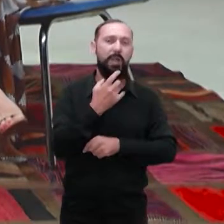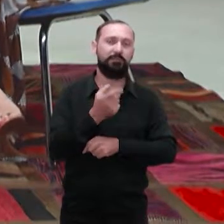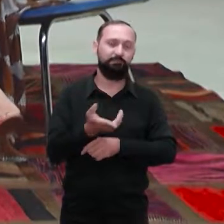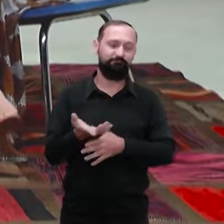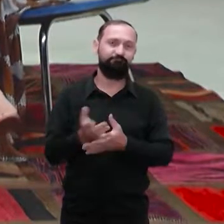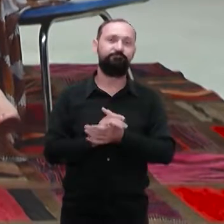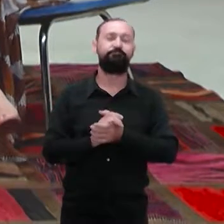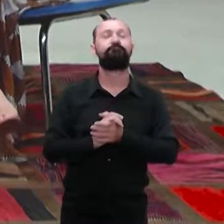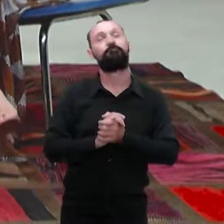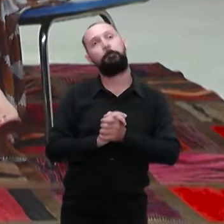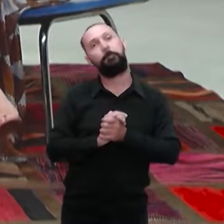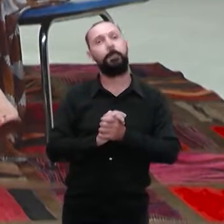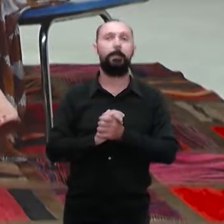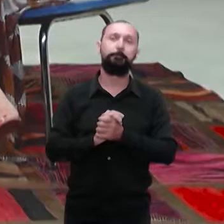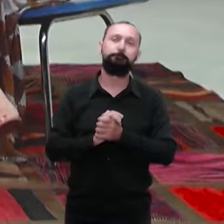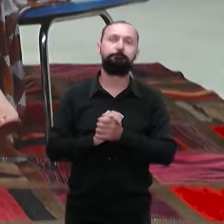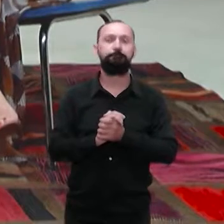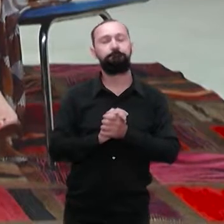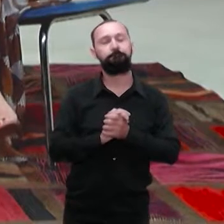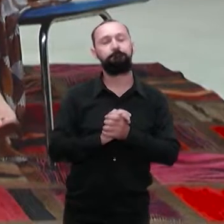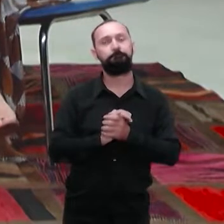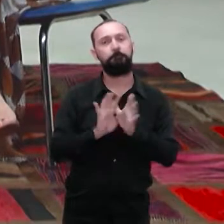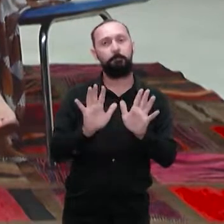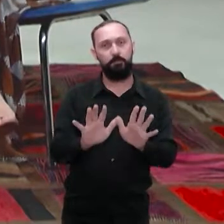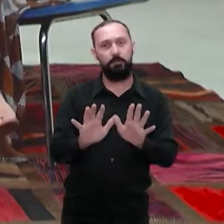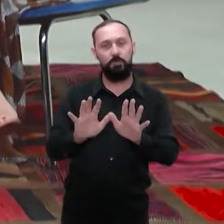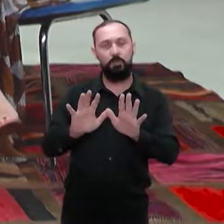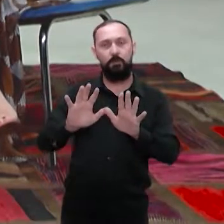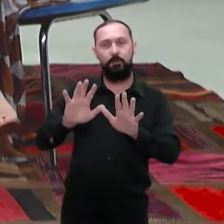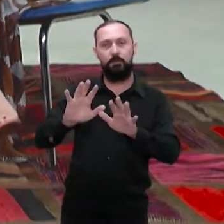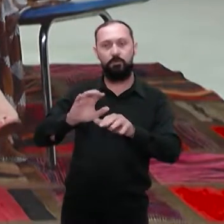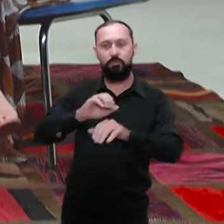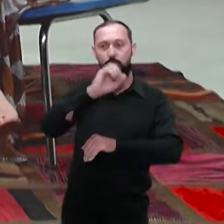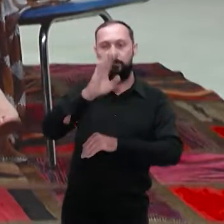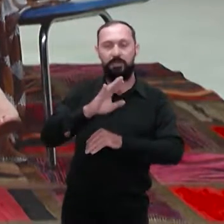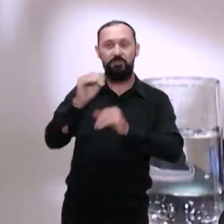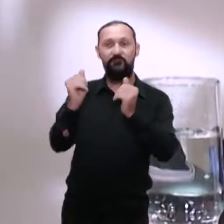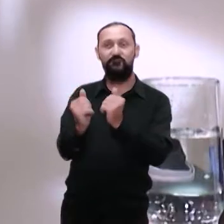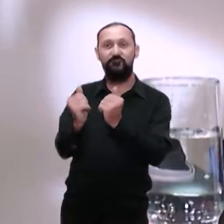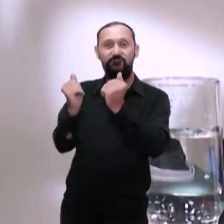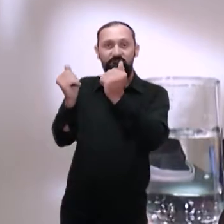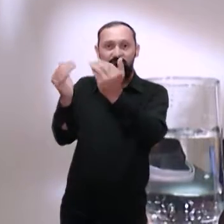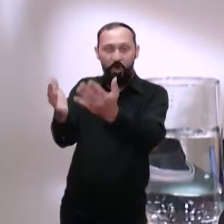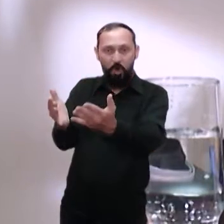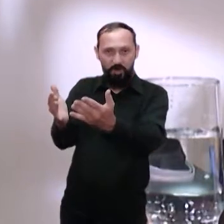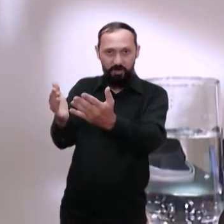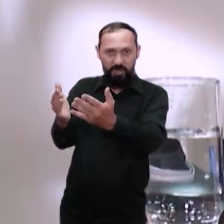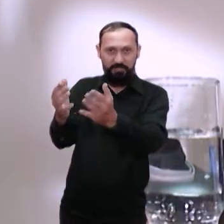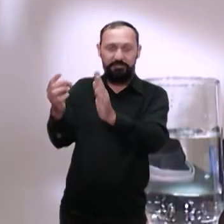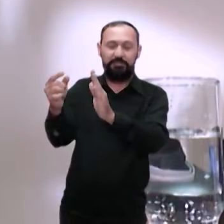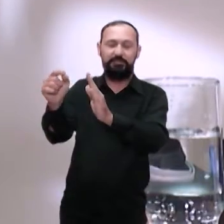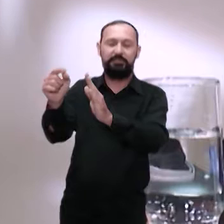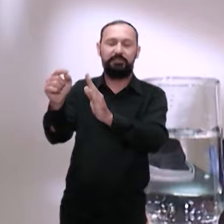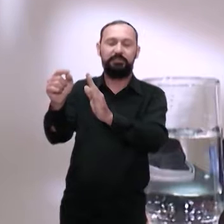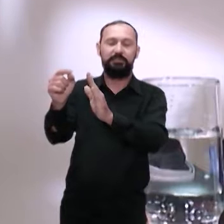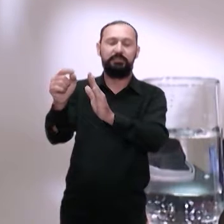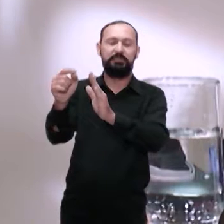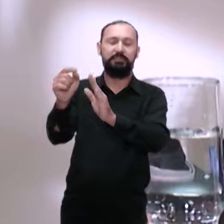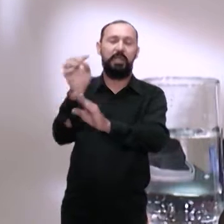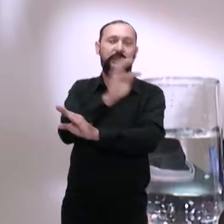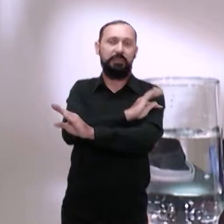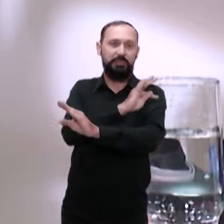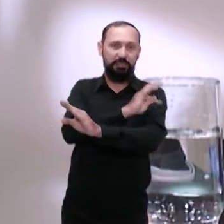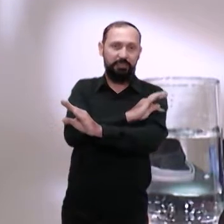divulgada. Vamos dizer assim, Ana, fora do Brasil, o neurofeedback, ele